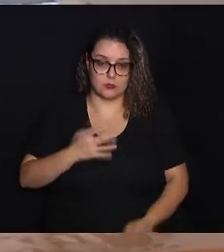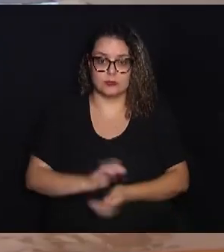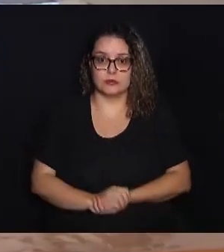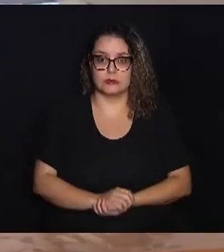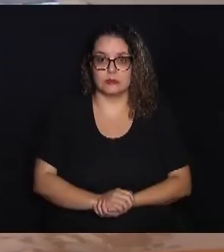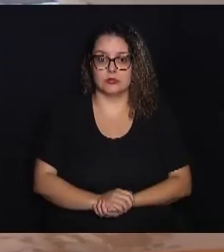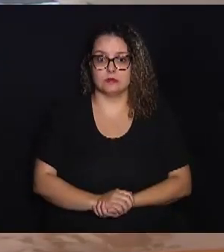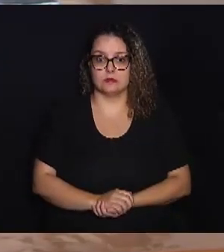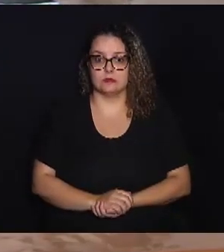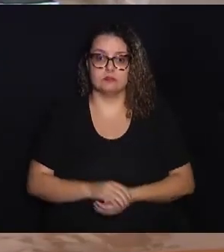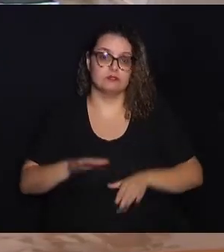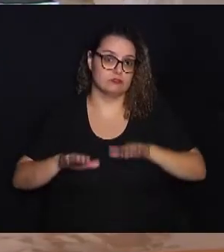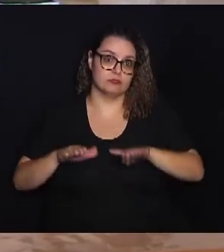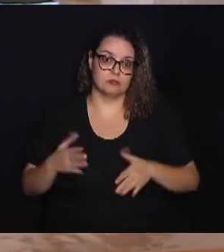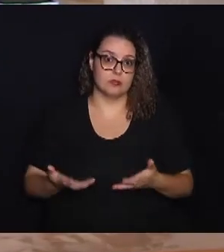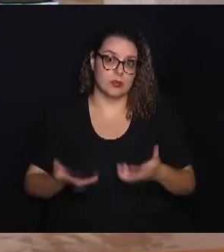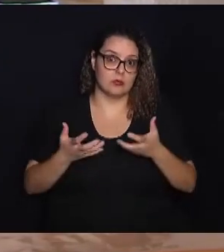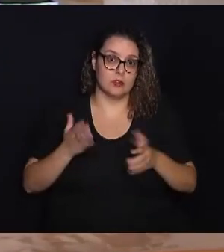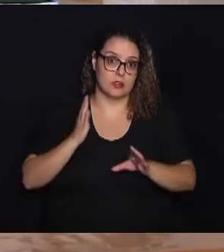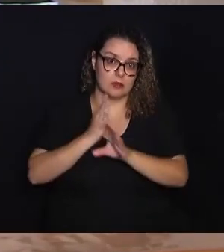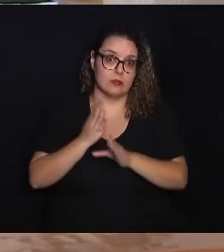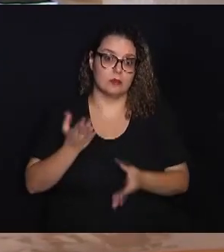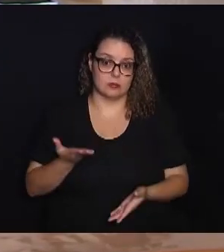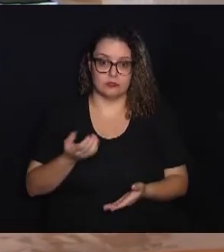e deixar ela um pouquinho mais alta.